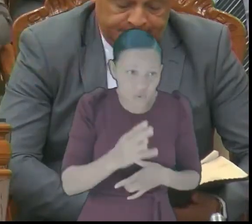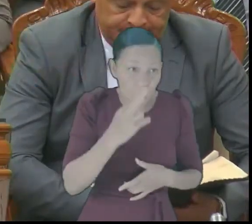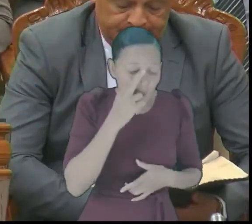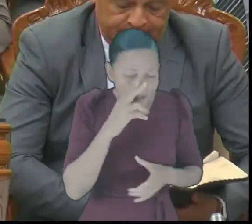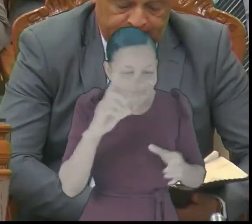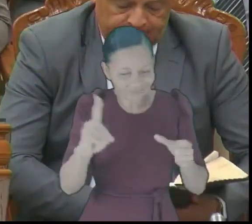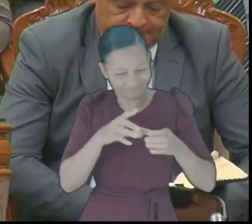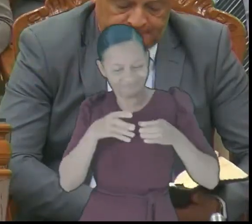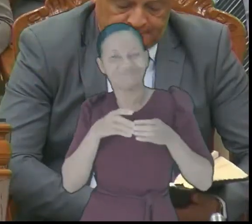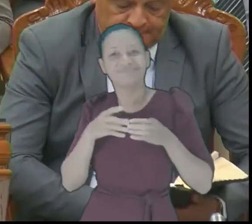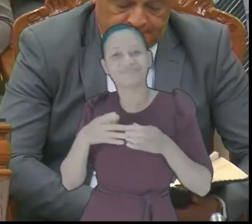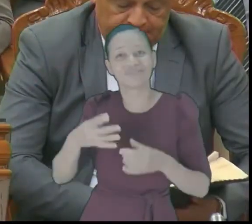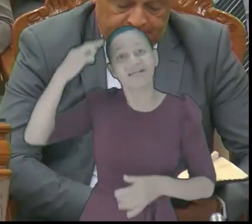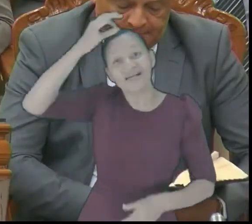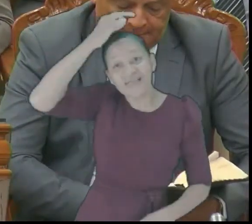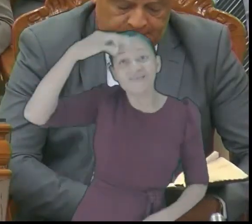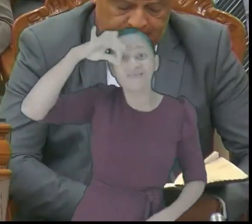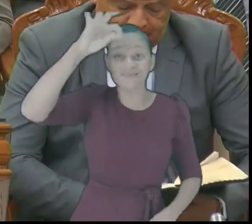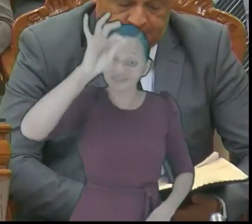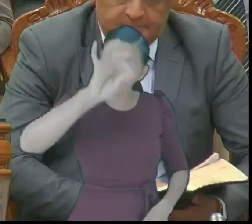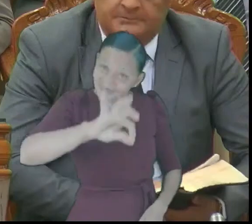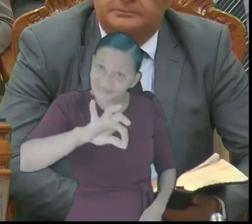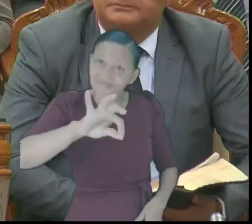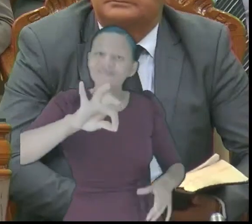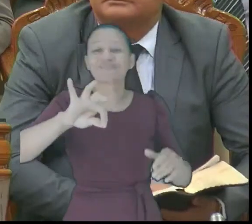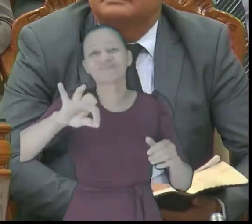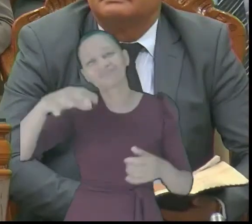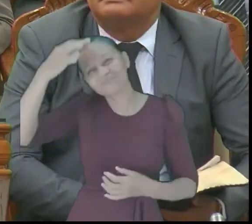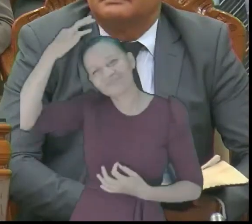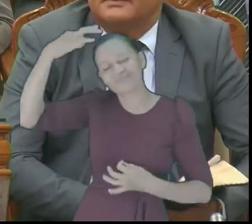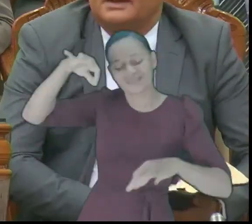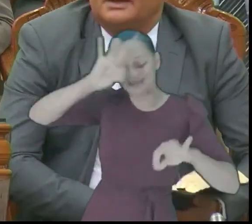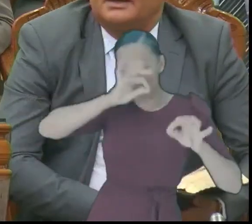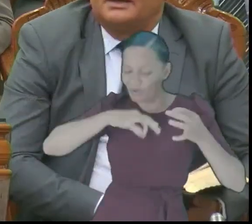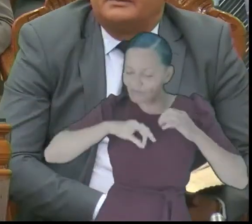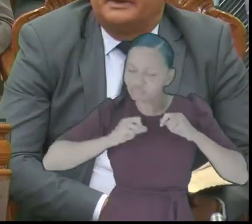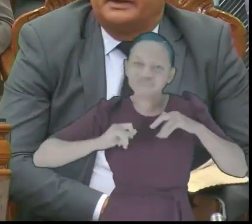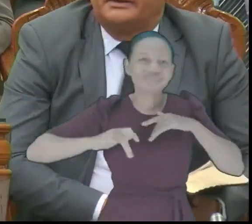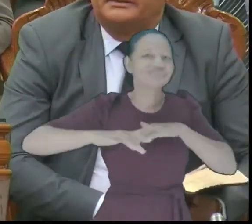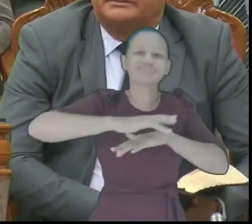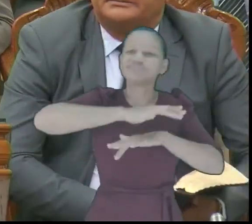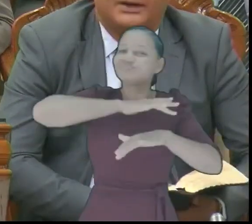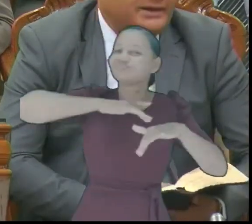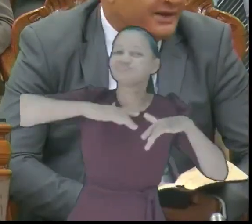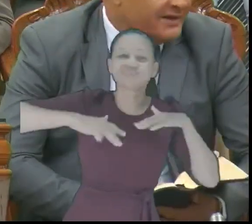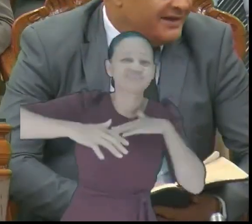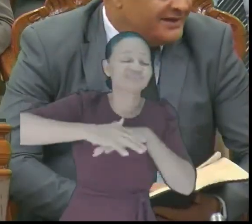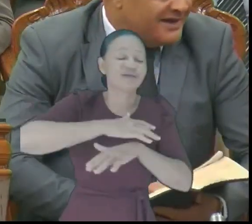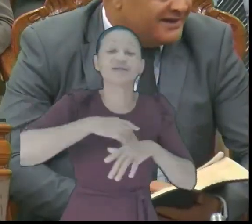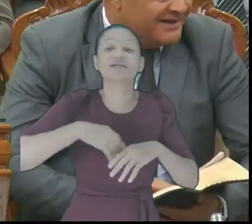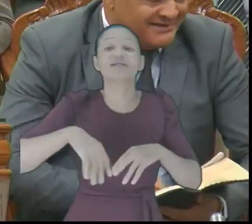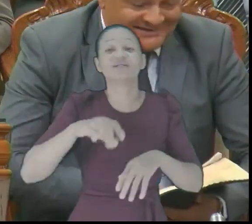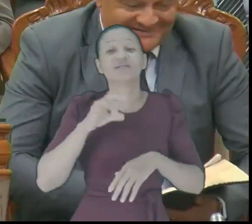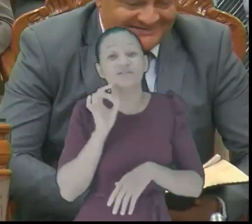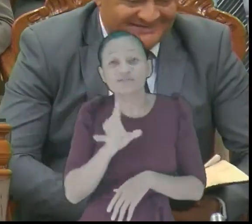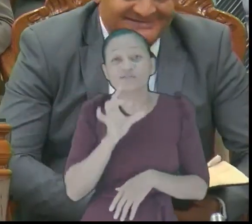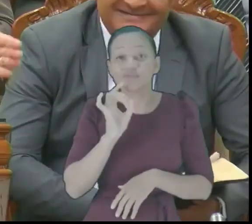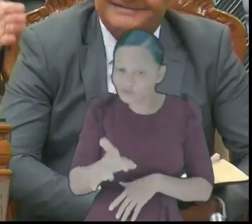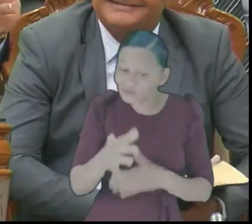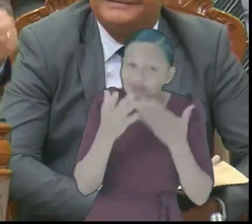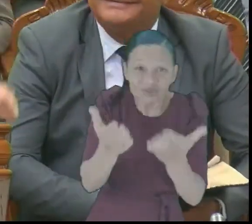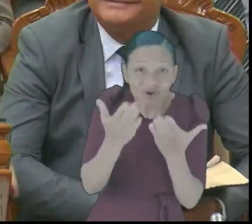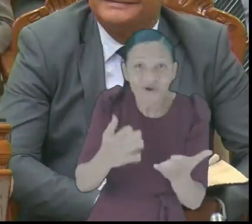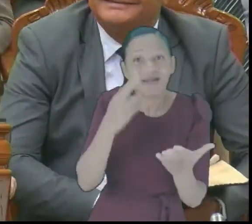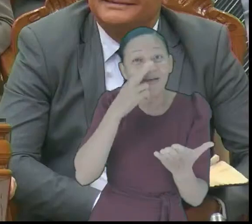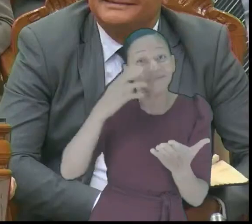porque ele está em você. O Espírito Santo se move em você. Você só é crente porque ele está em você.